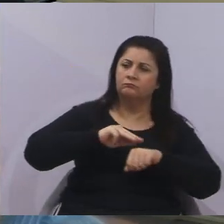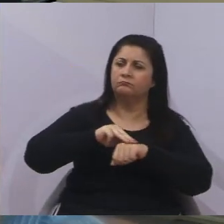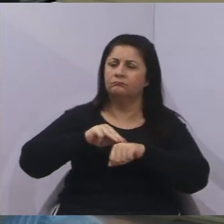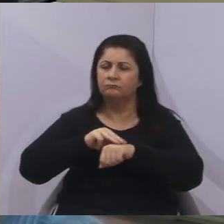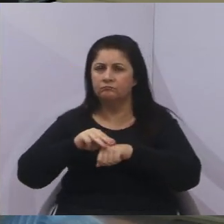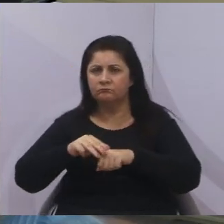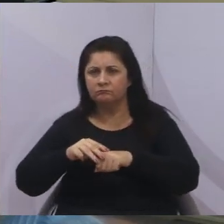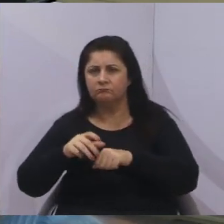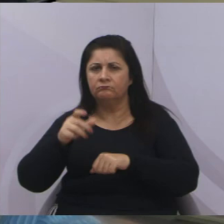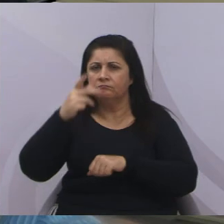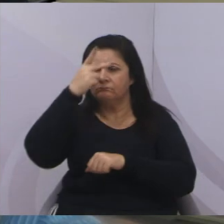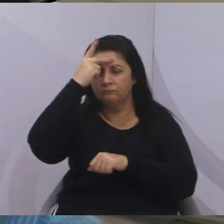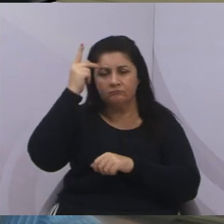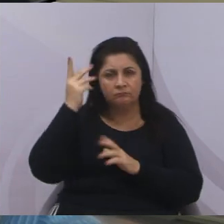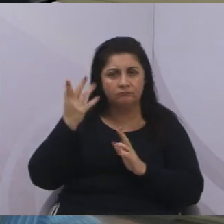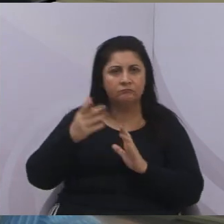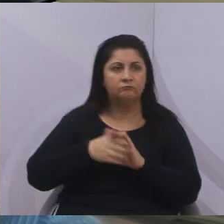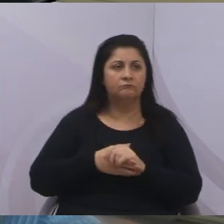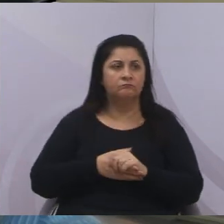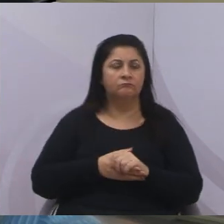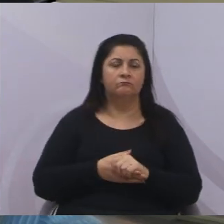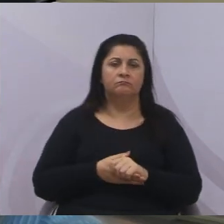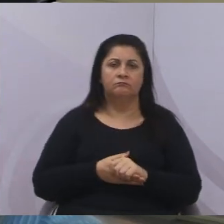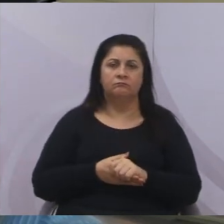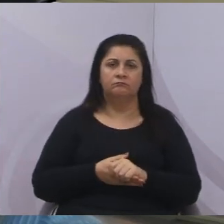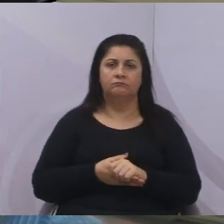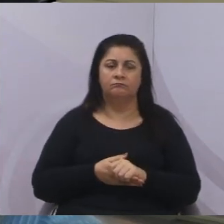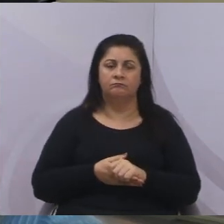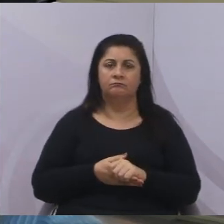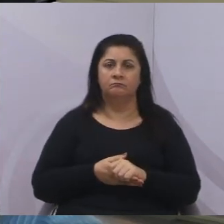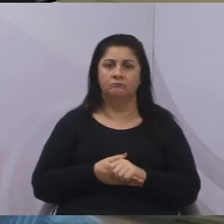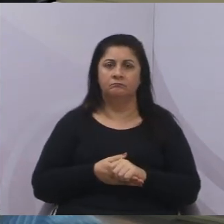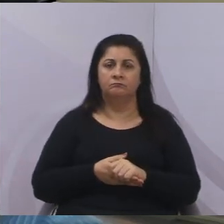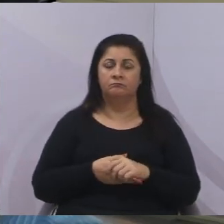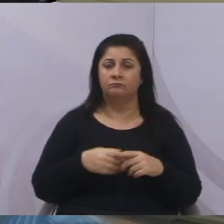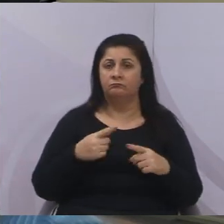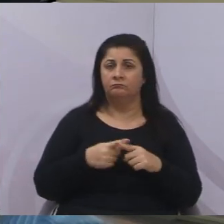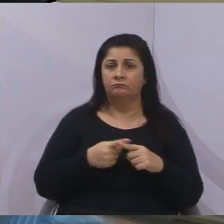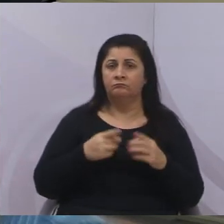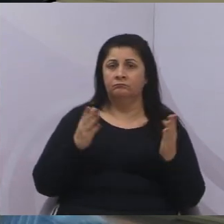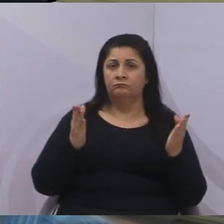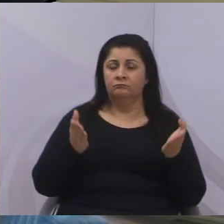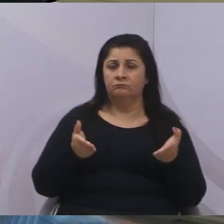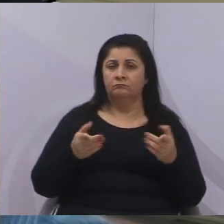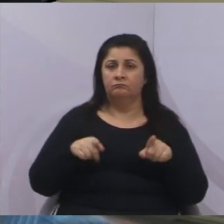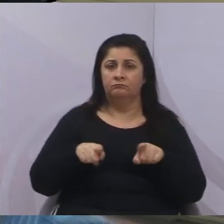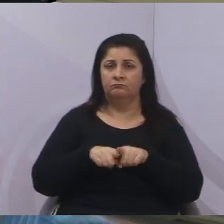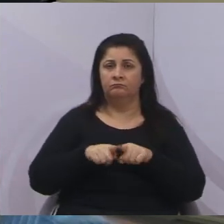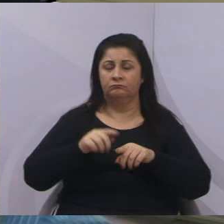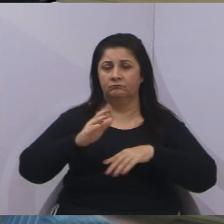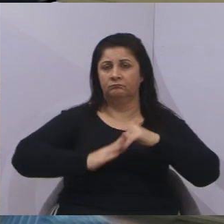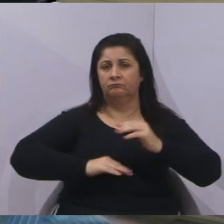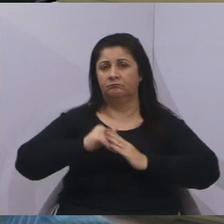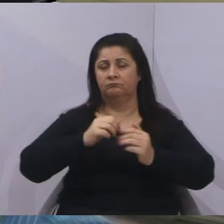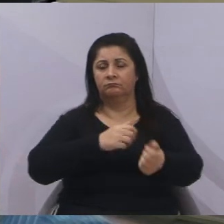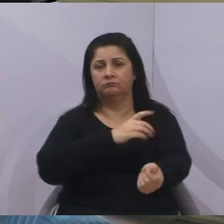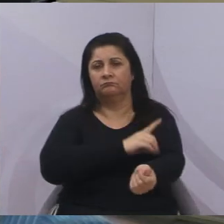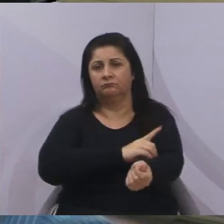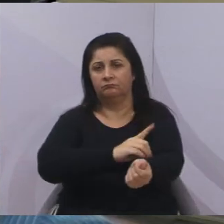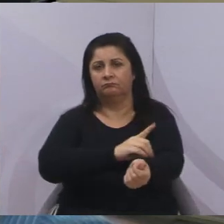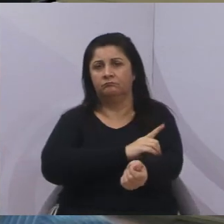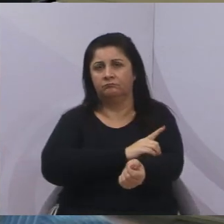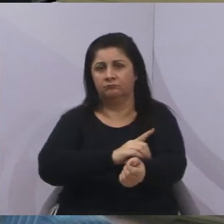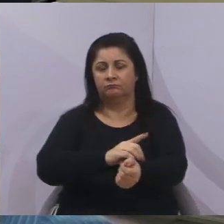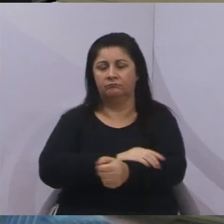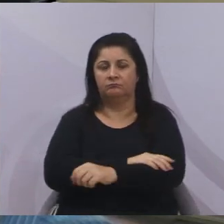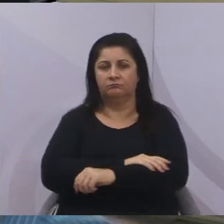aí, e ando para quase todos os postos médicos da cidade de Jacareí, porque agora eu estou fazendo também um tratamento de diabetes, então eu